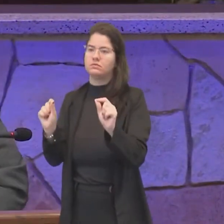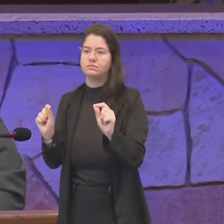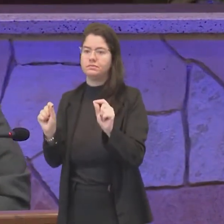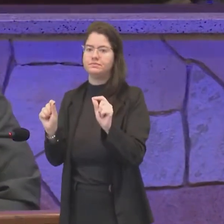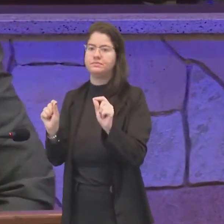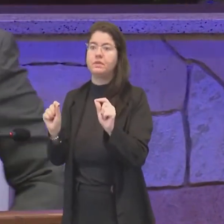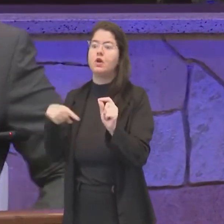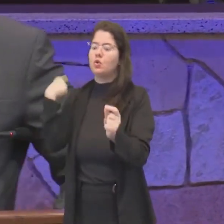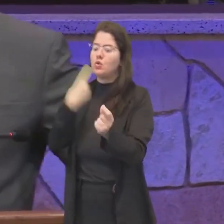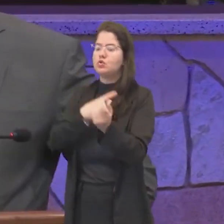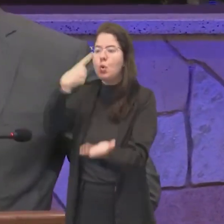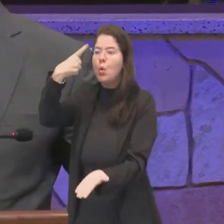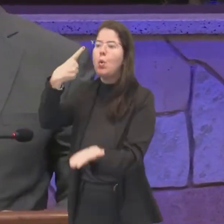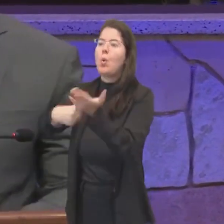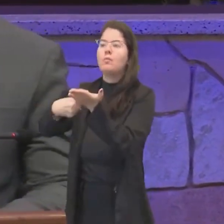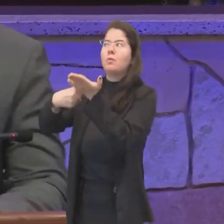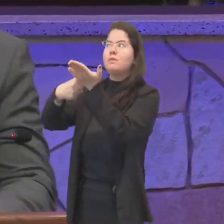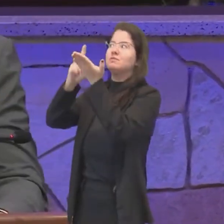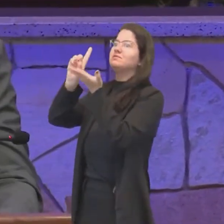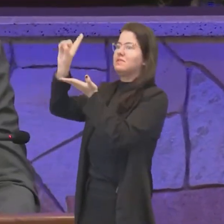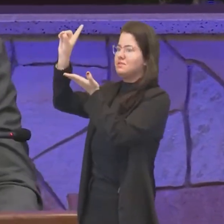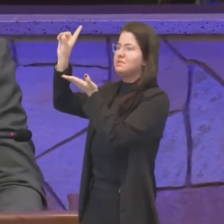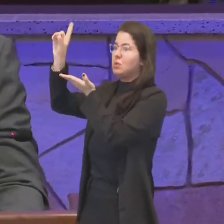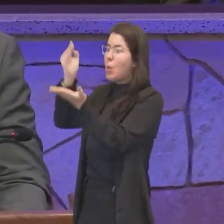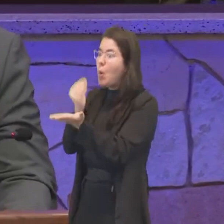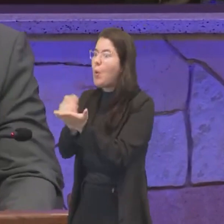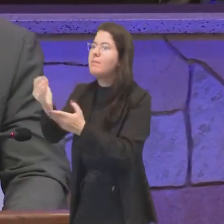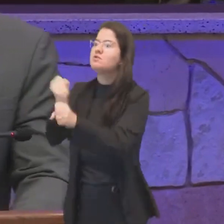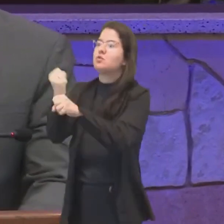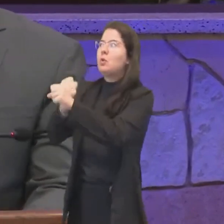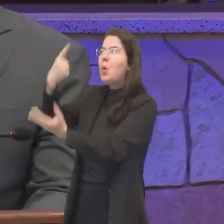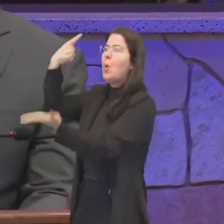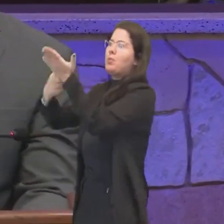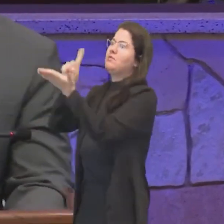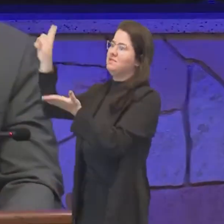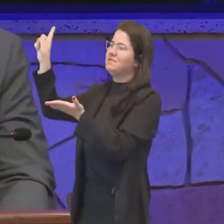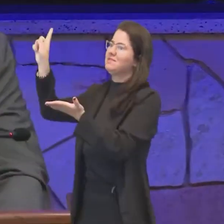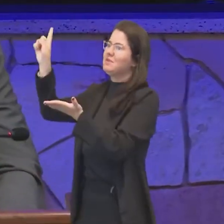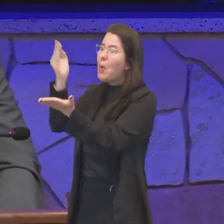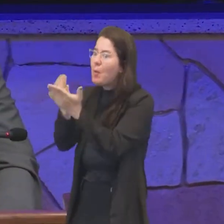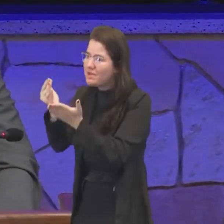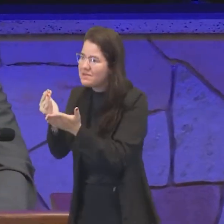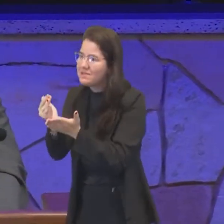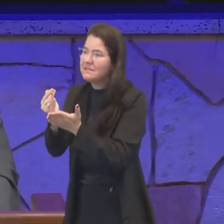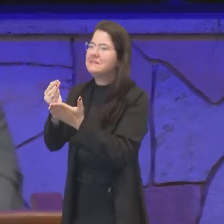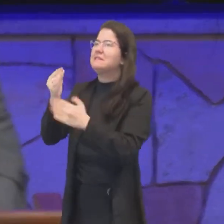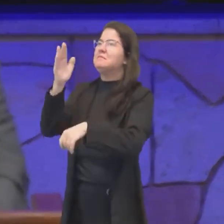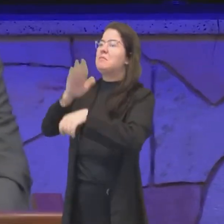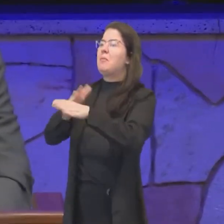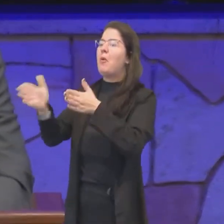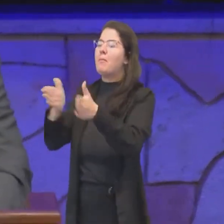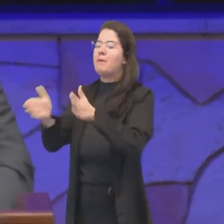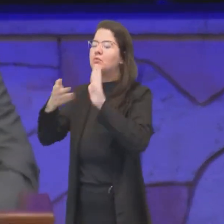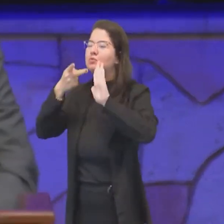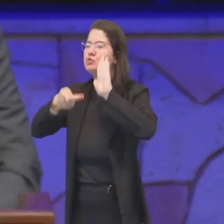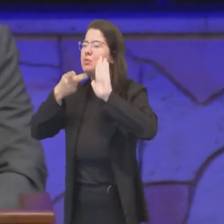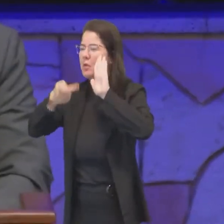nos comprometermos com Deus para alguma coisa. Um tempo de promessas. Prometo,